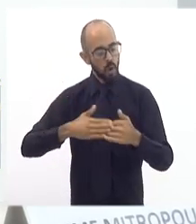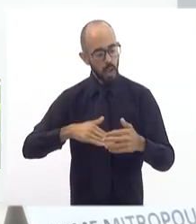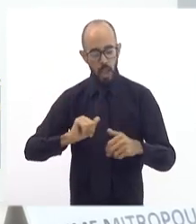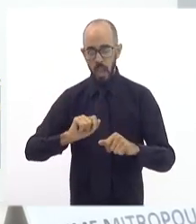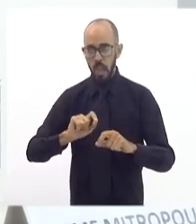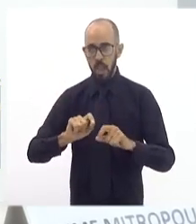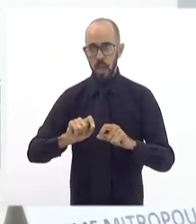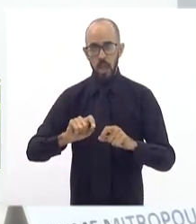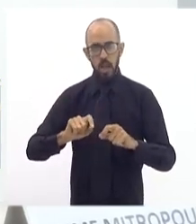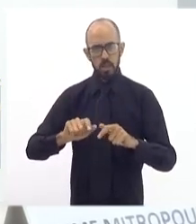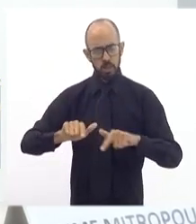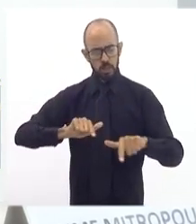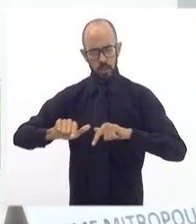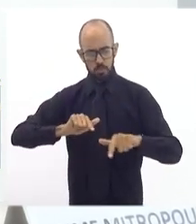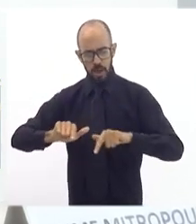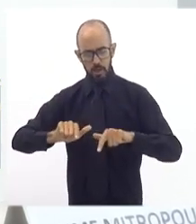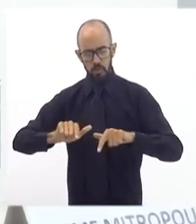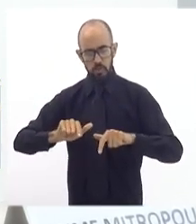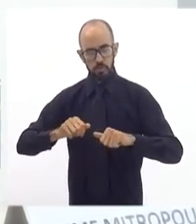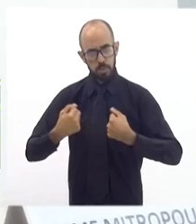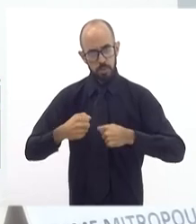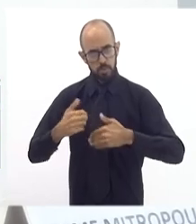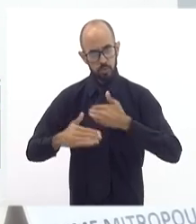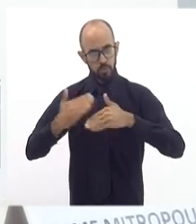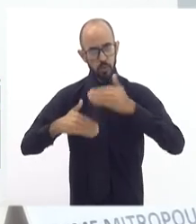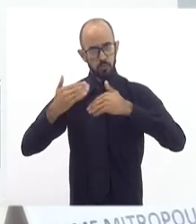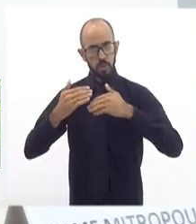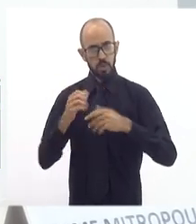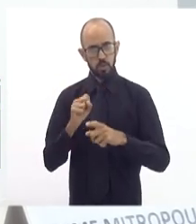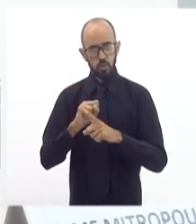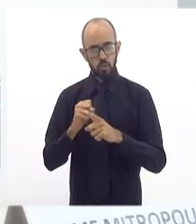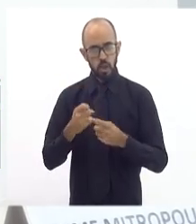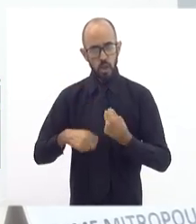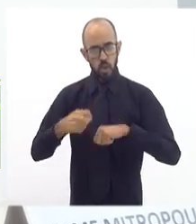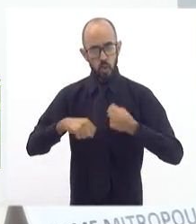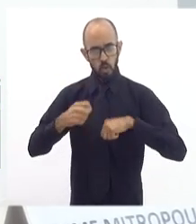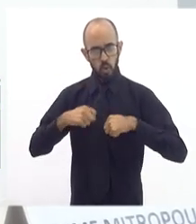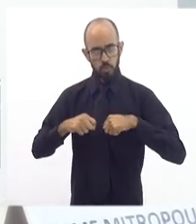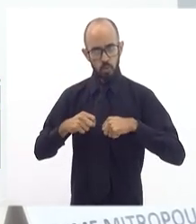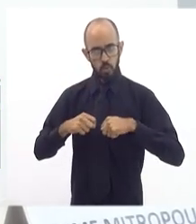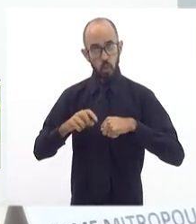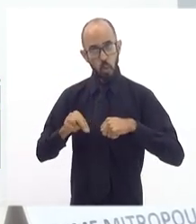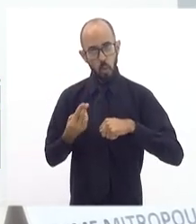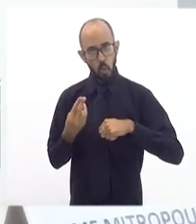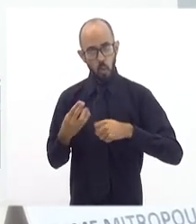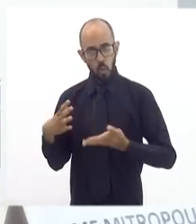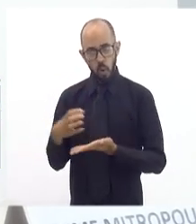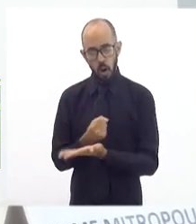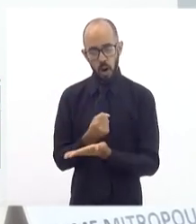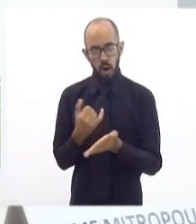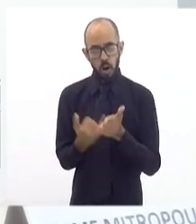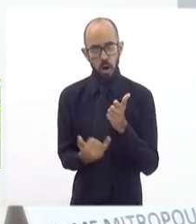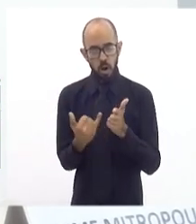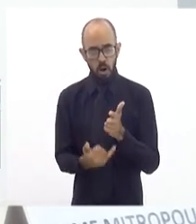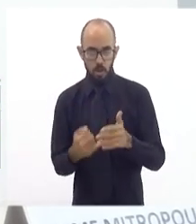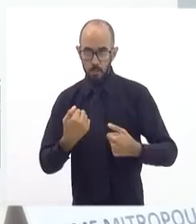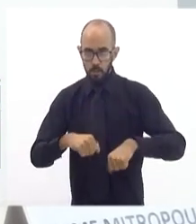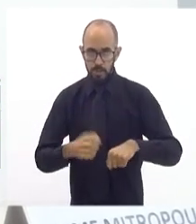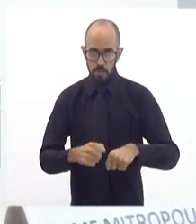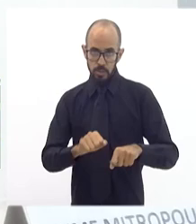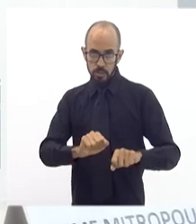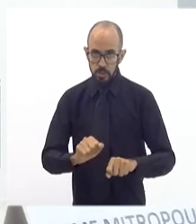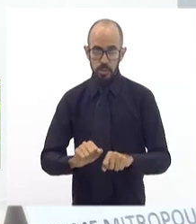qualquer atividade que busca o desenvolvimento econômico com mais arrecadação ela precisa observar